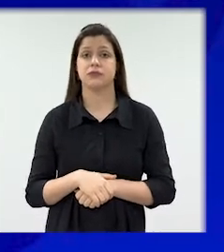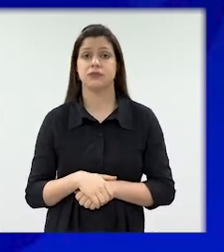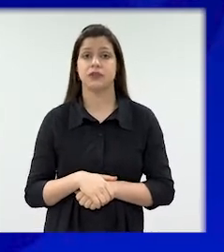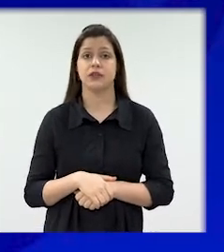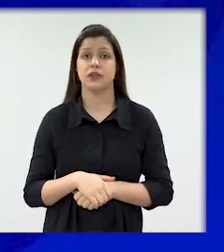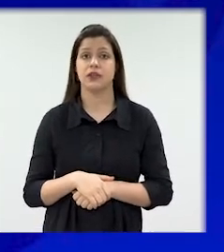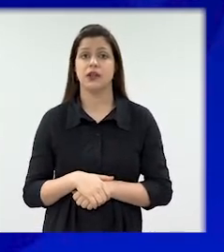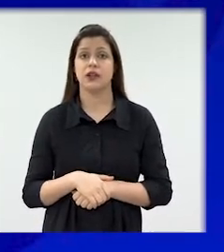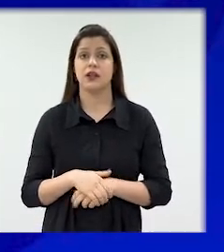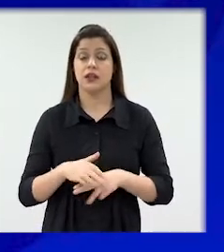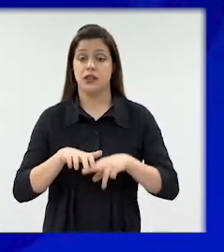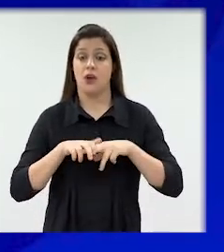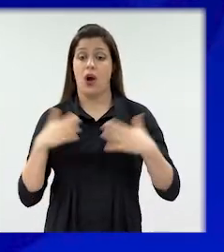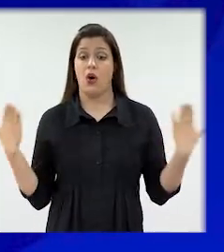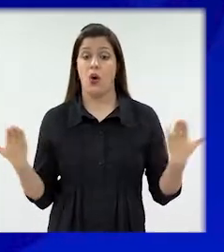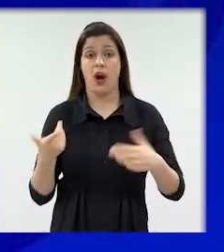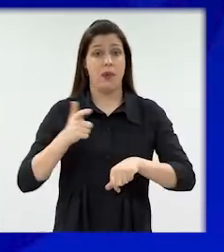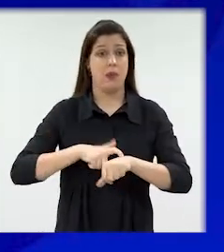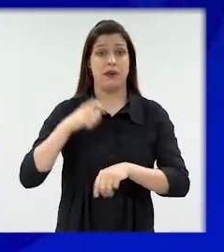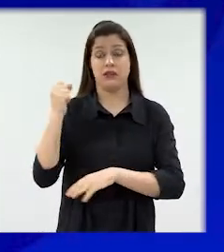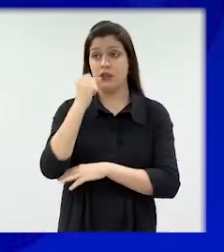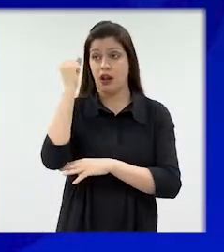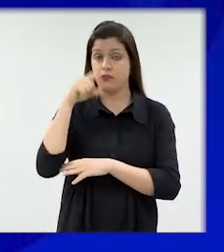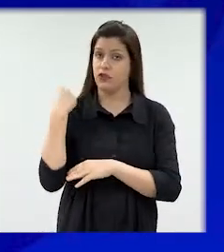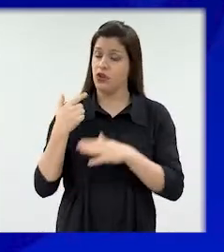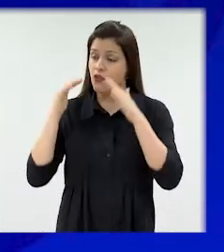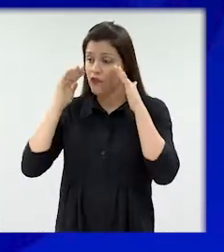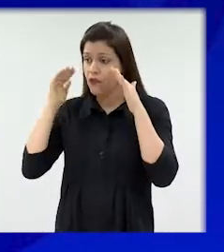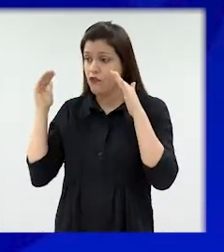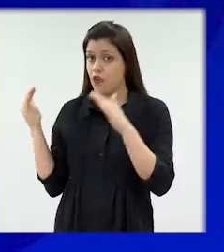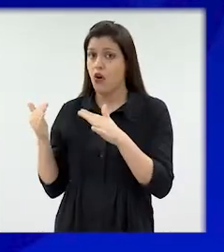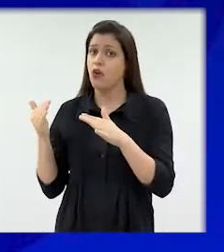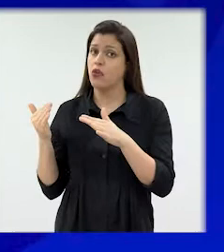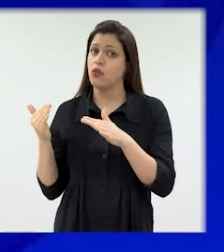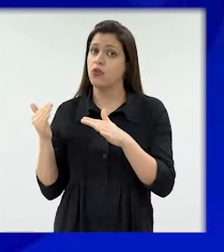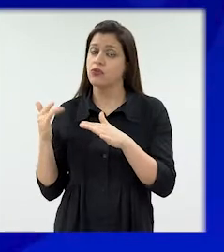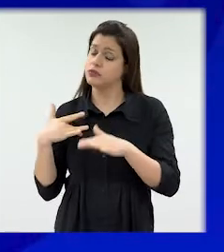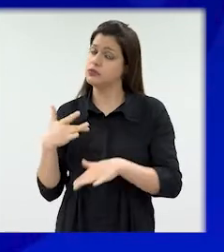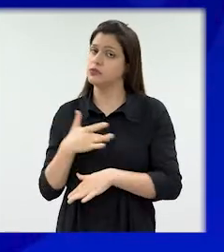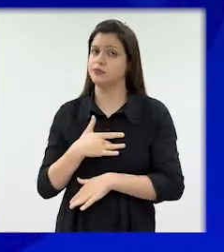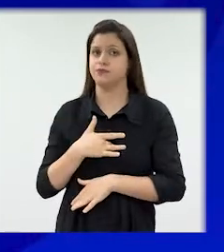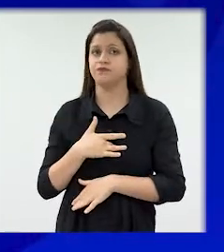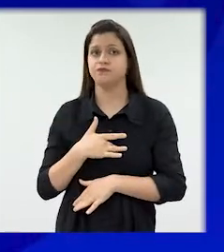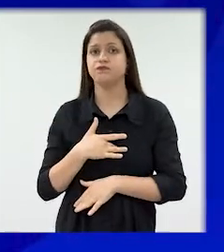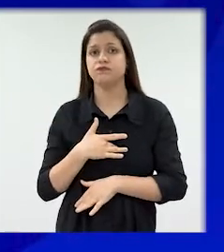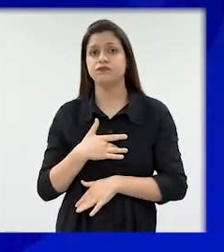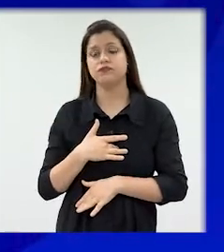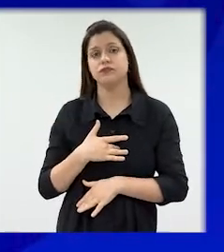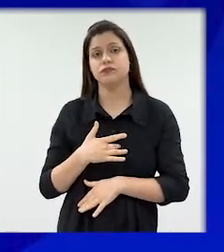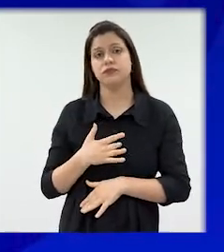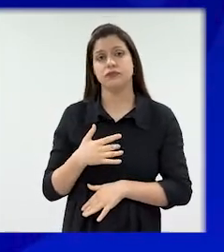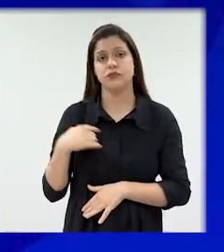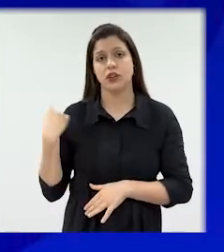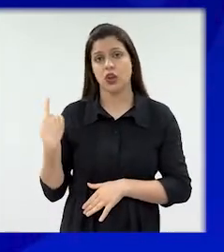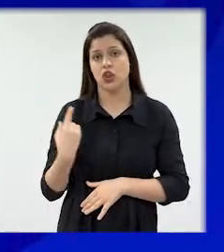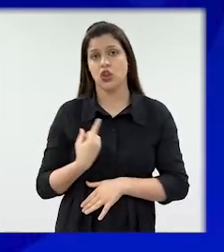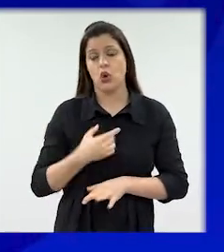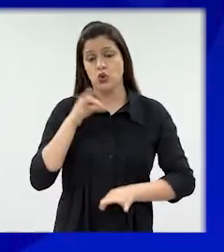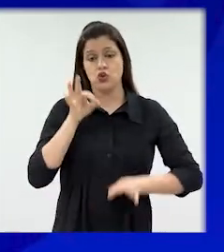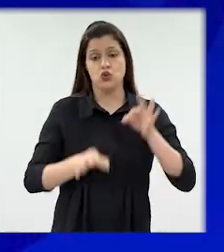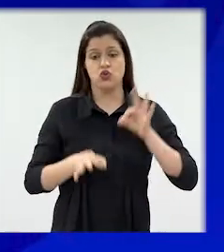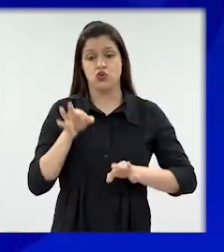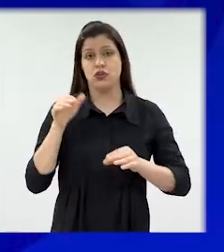distancie do foco do momento mais grave da pandemia obviamente que vai ser benéfico, não tanto para a justiça eleitoral, porque o